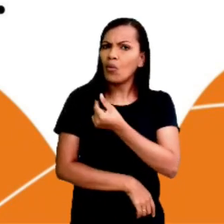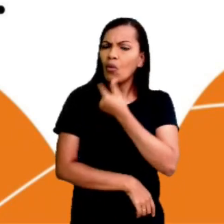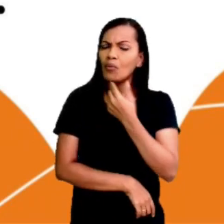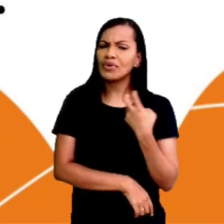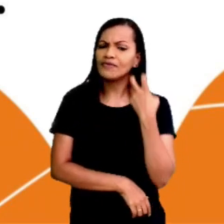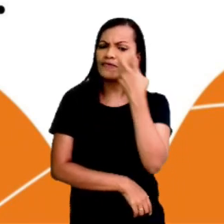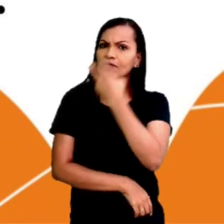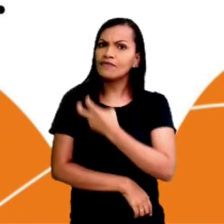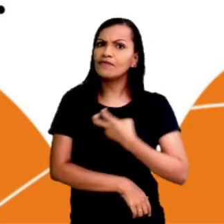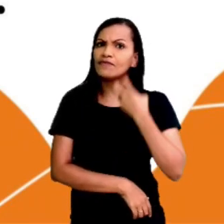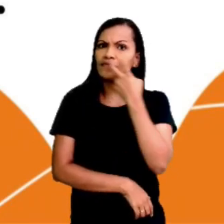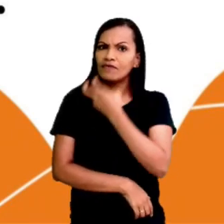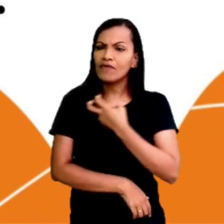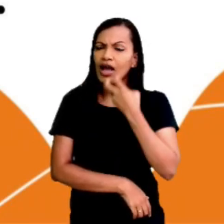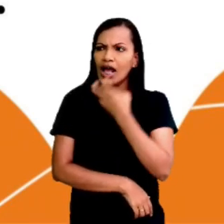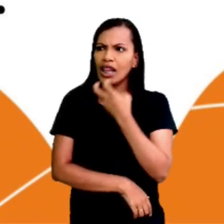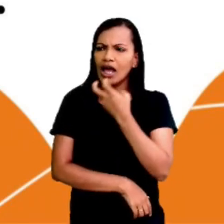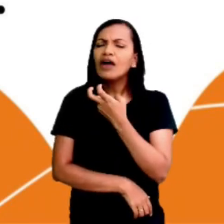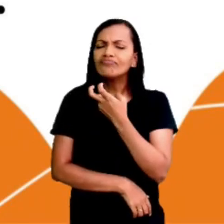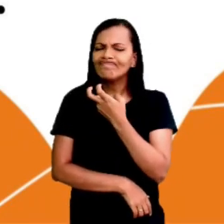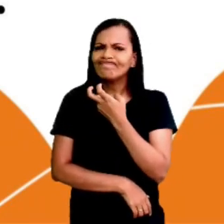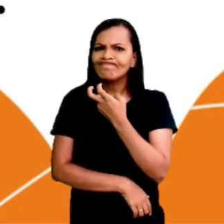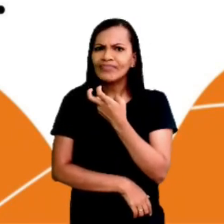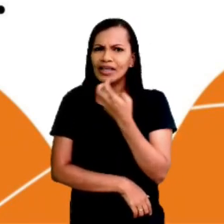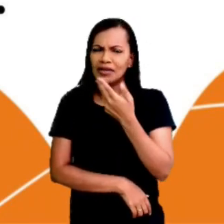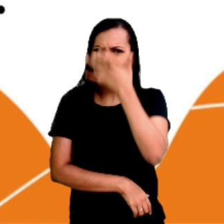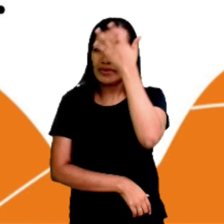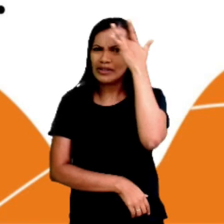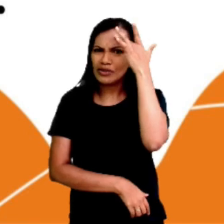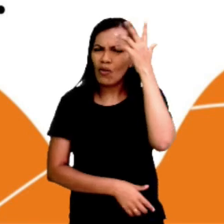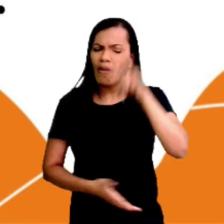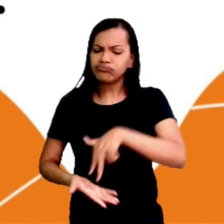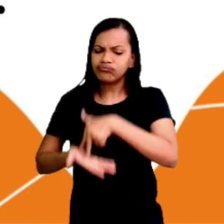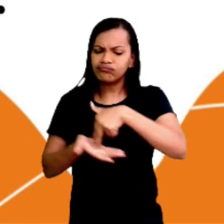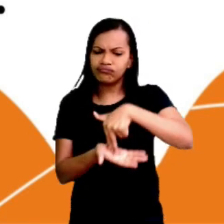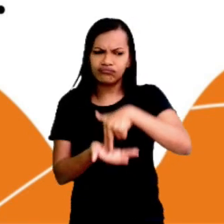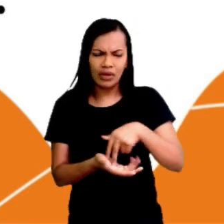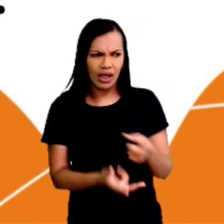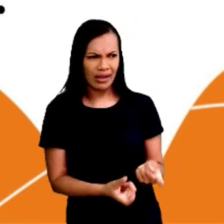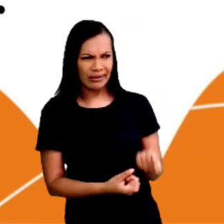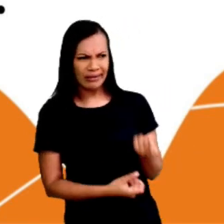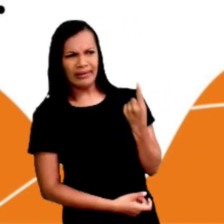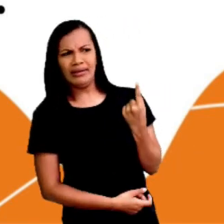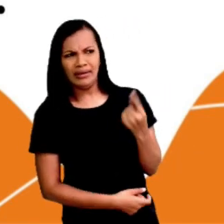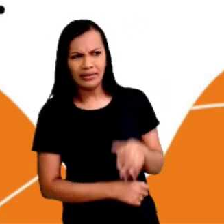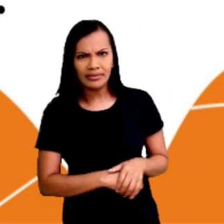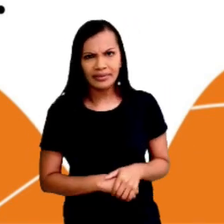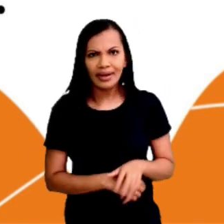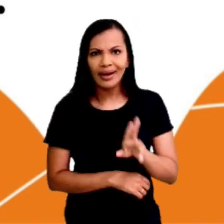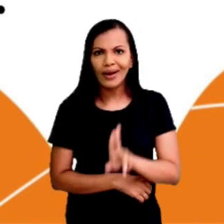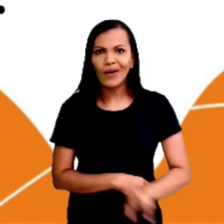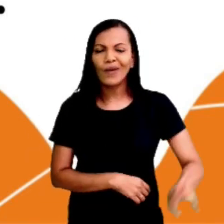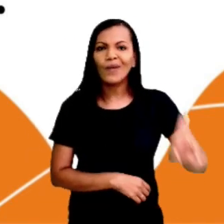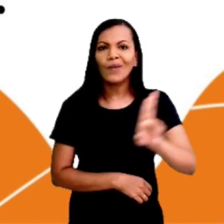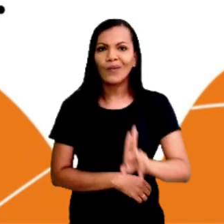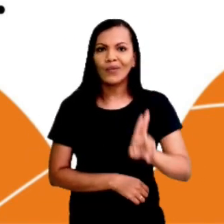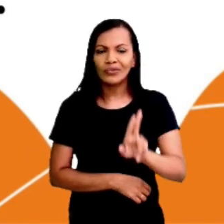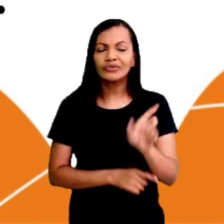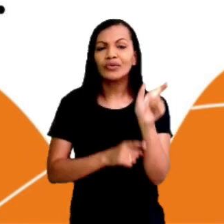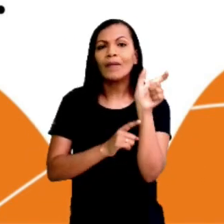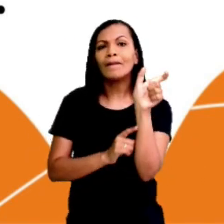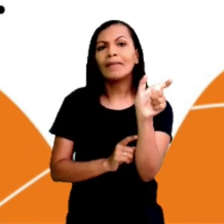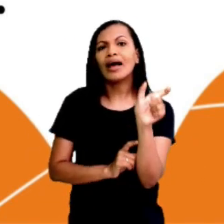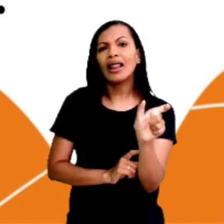estranhamento ao outro sufista óbvio né devido ao uso excessivo de palavras